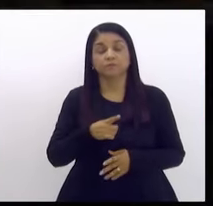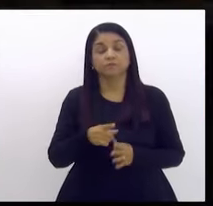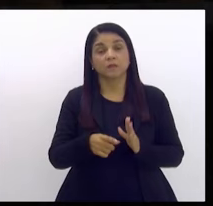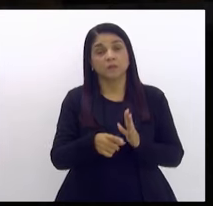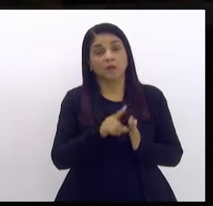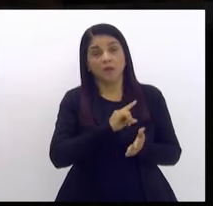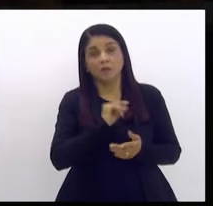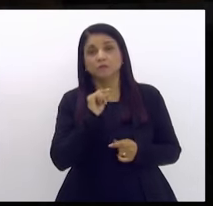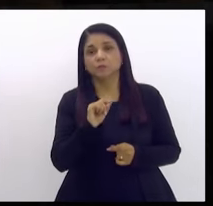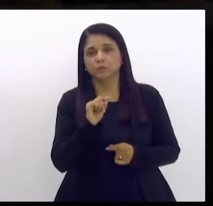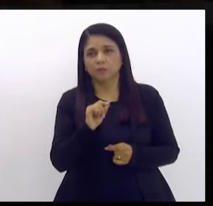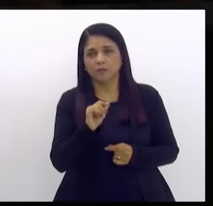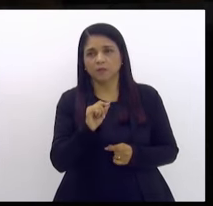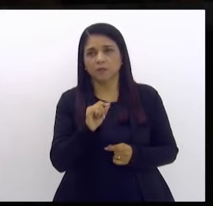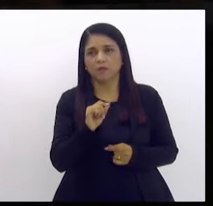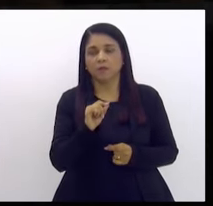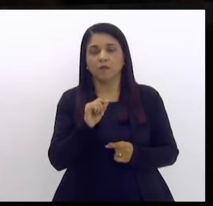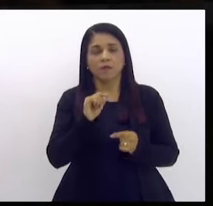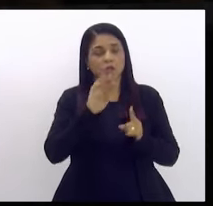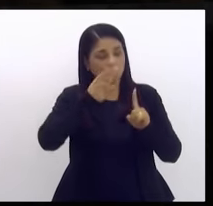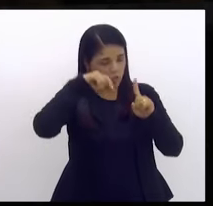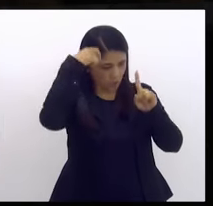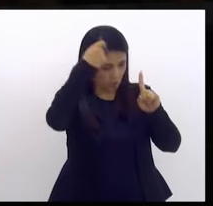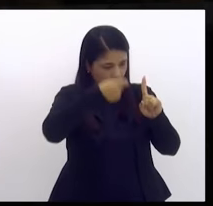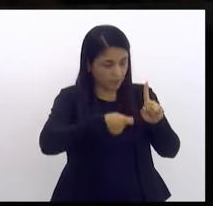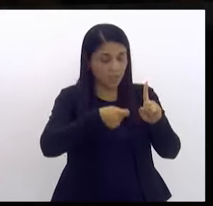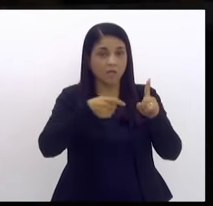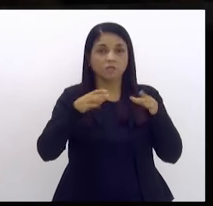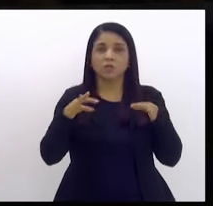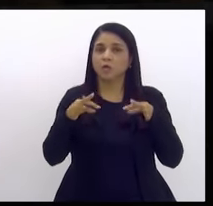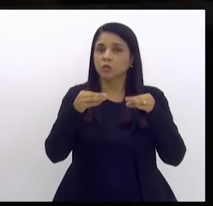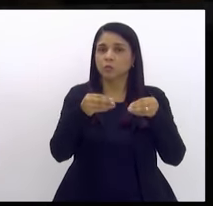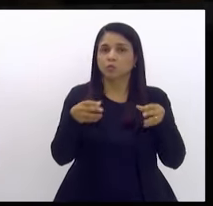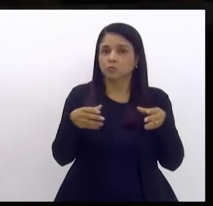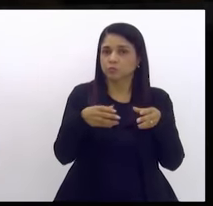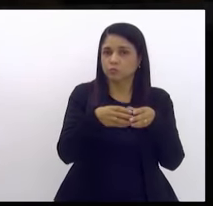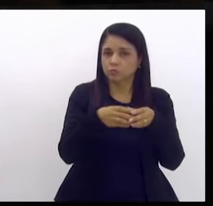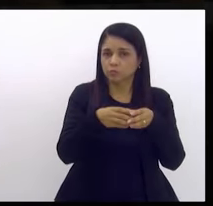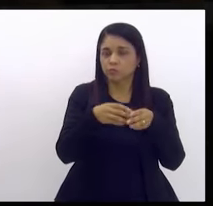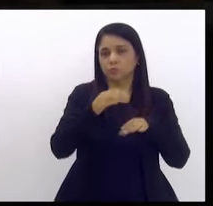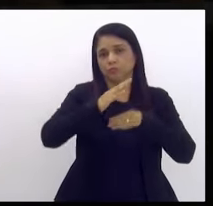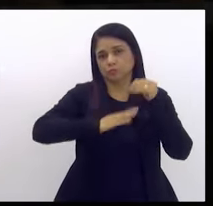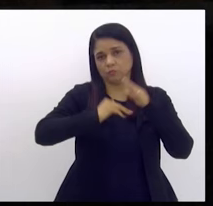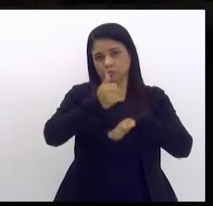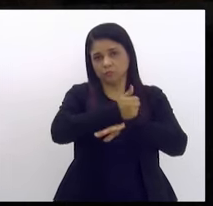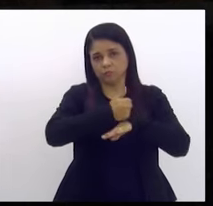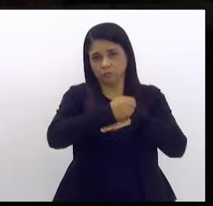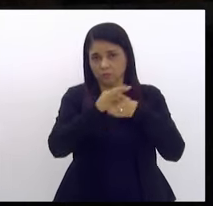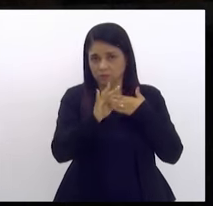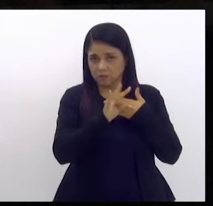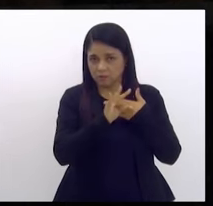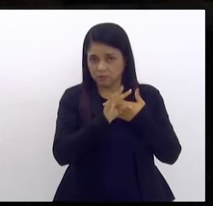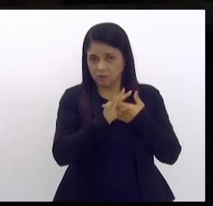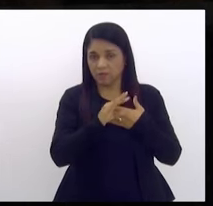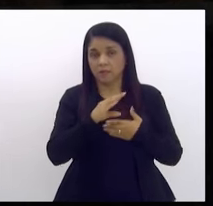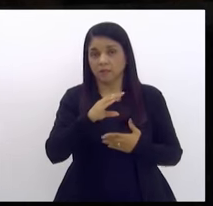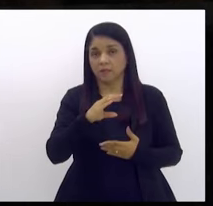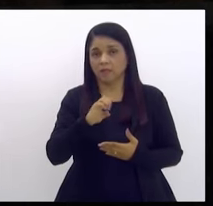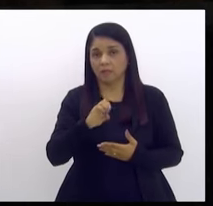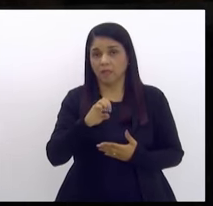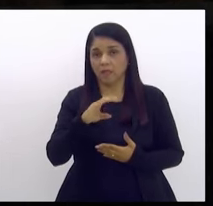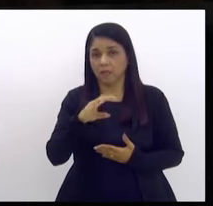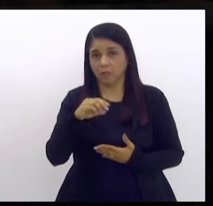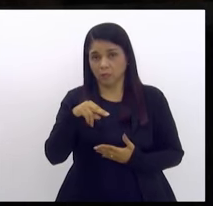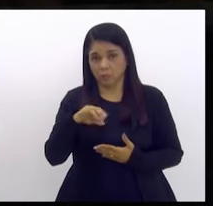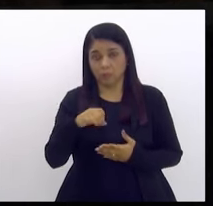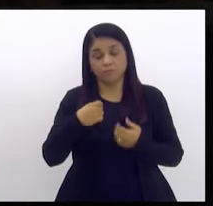presidente, em homenagem a todos os técnicos que estão aqui, dar uma explicação processual,